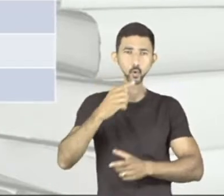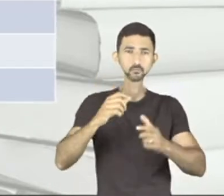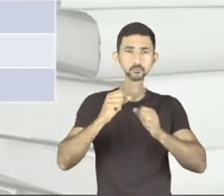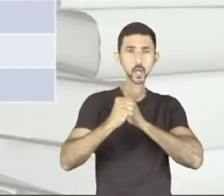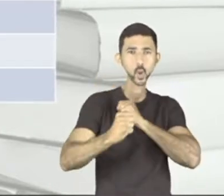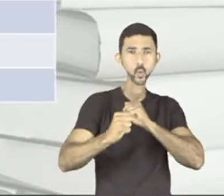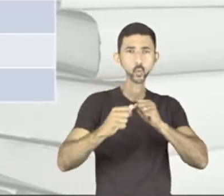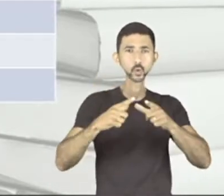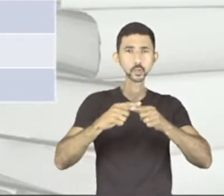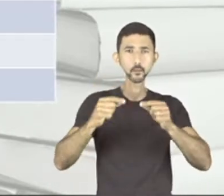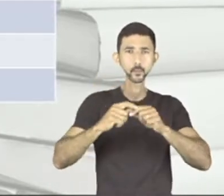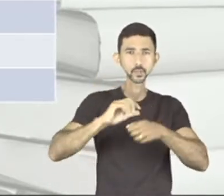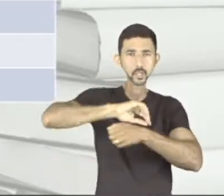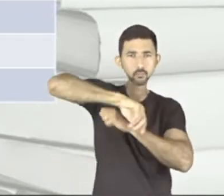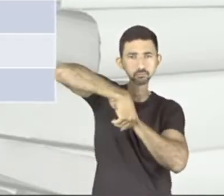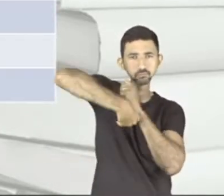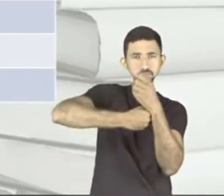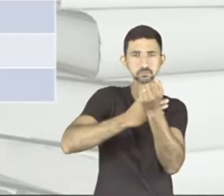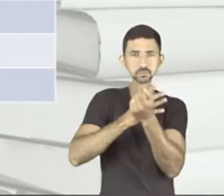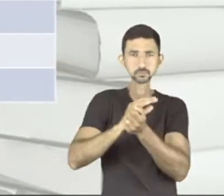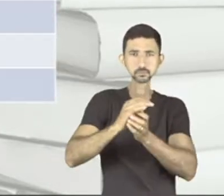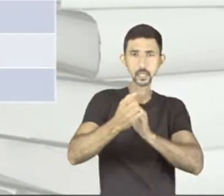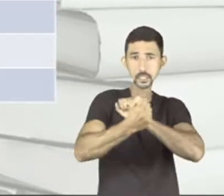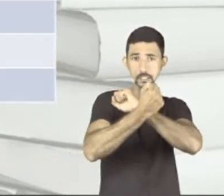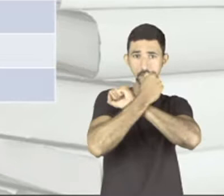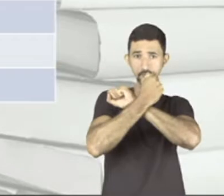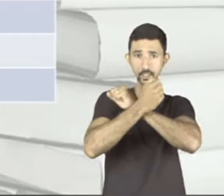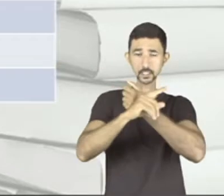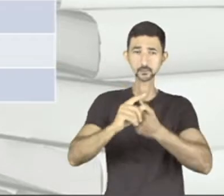com torções e movimentos de defesa pessoal.